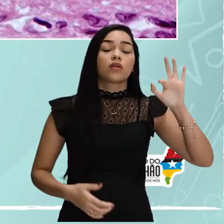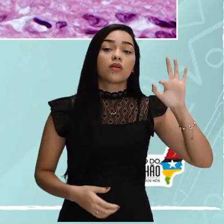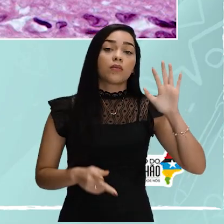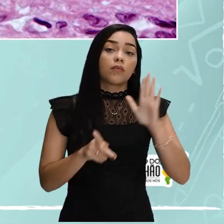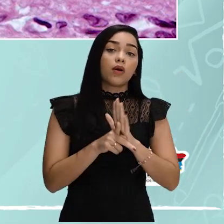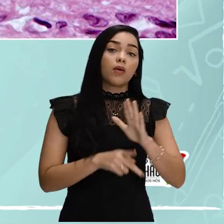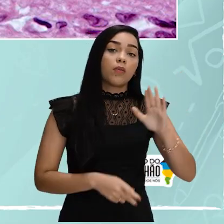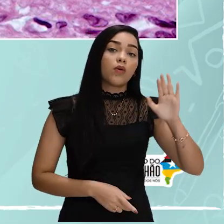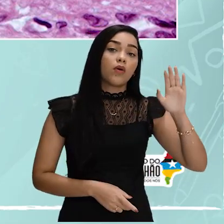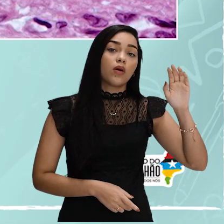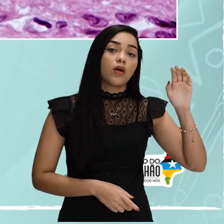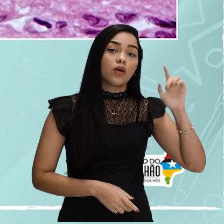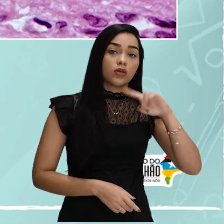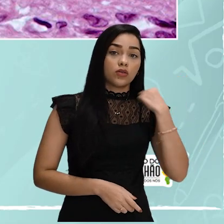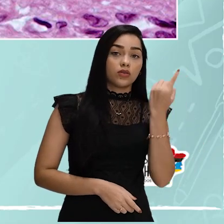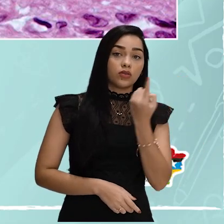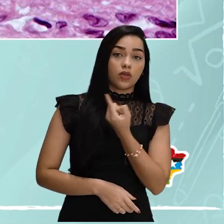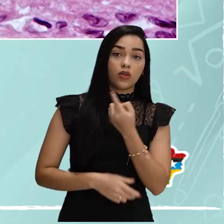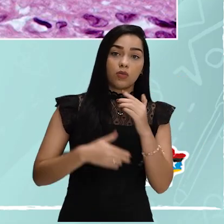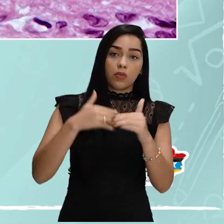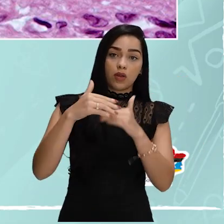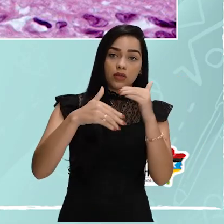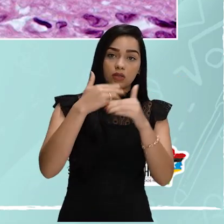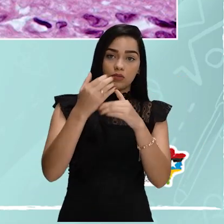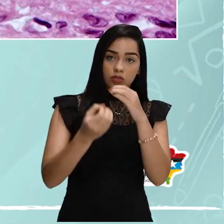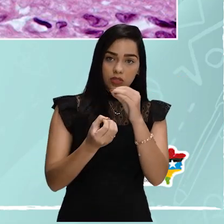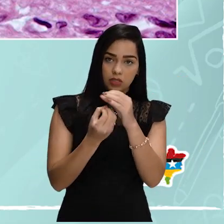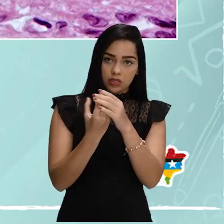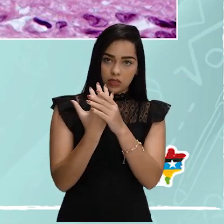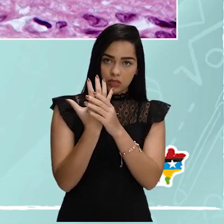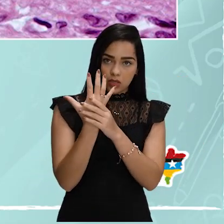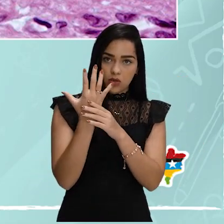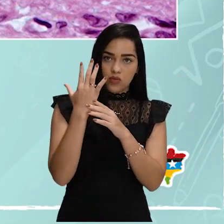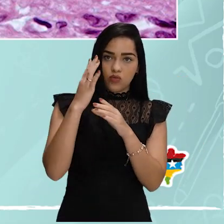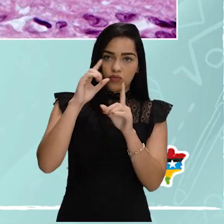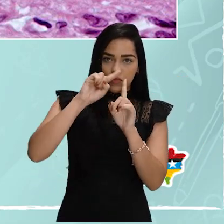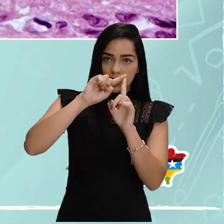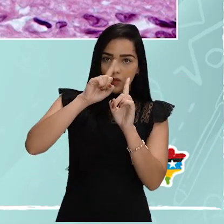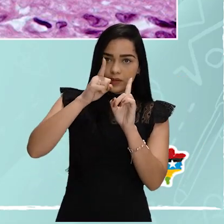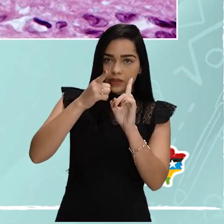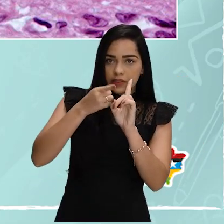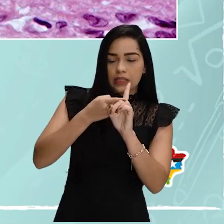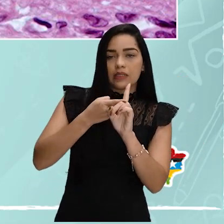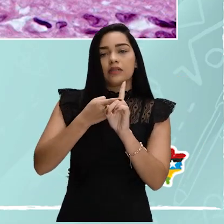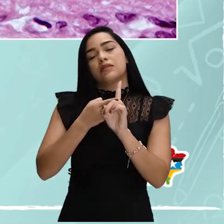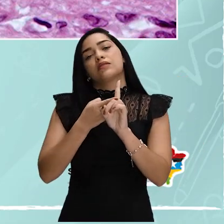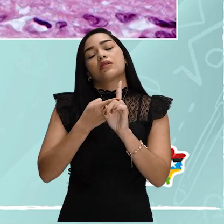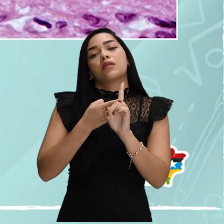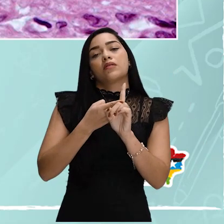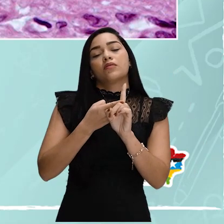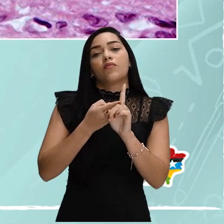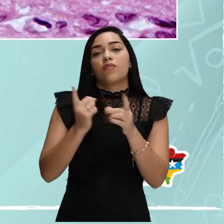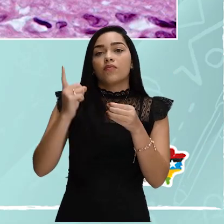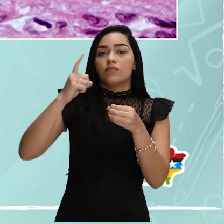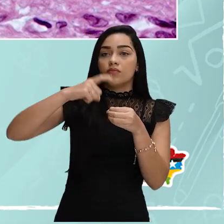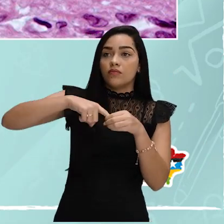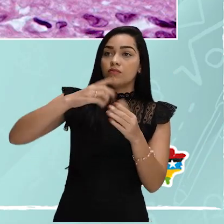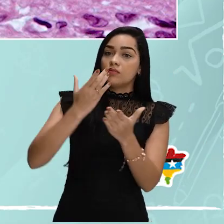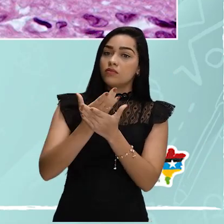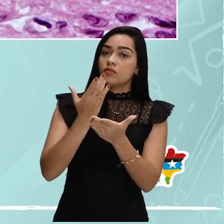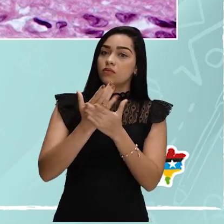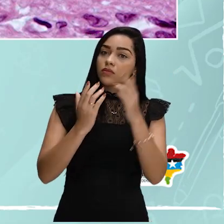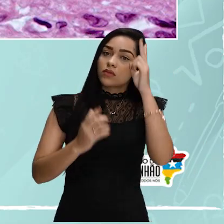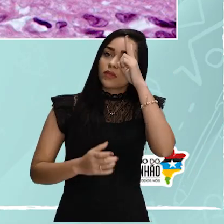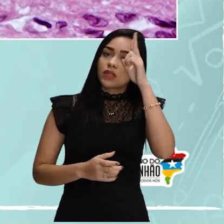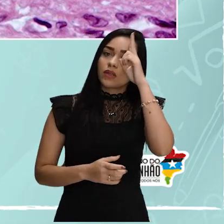embrionário. Quando nós estamos em processo de formação, né, embrionária, vamos lá, vamos voltar, vamos lembrar